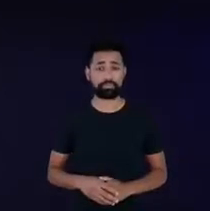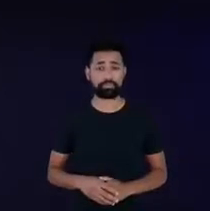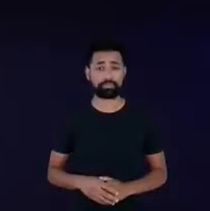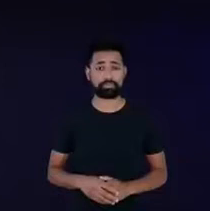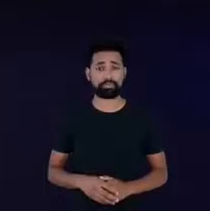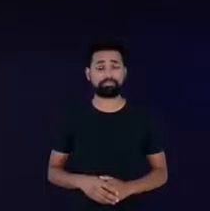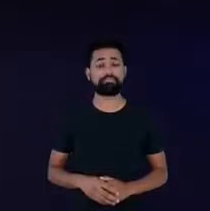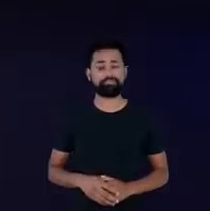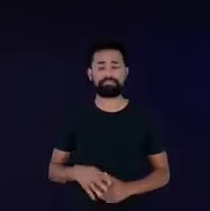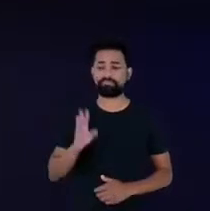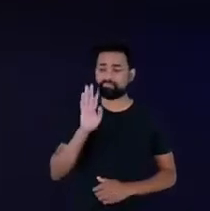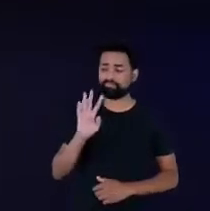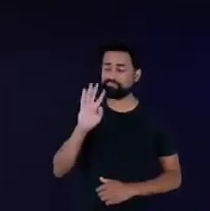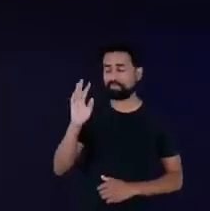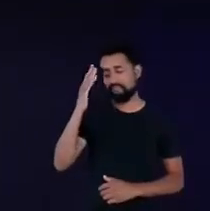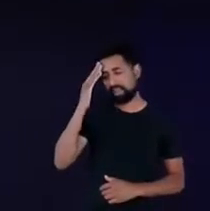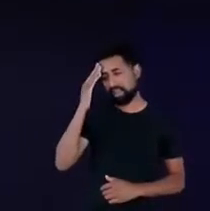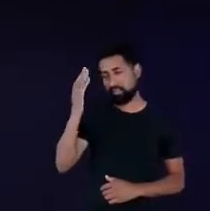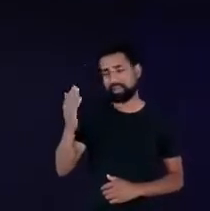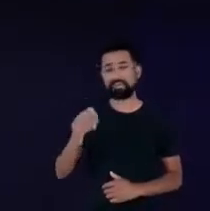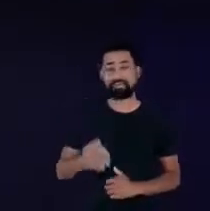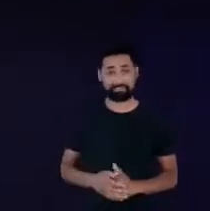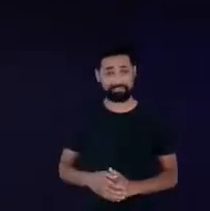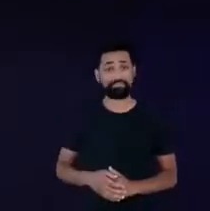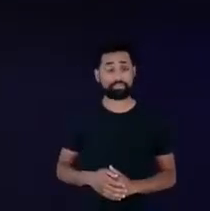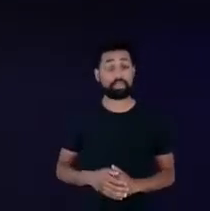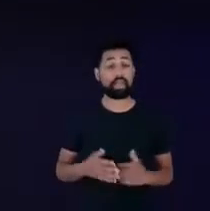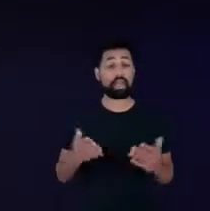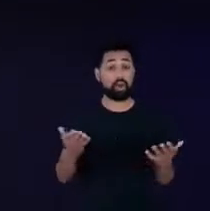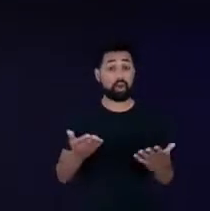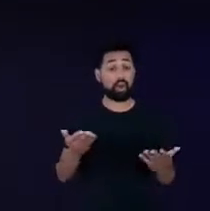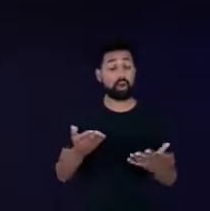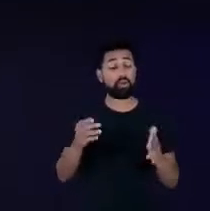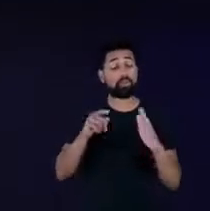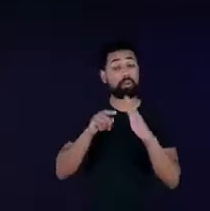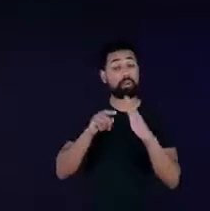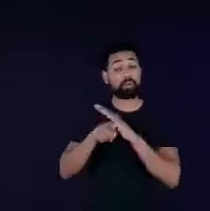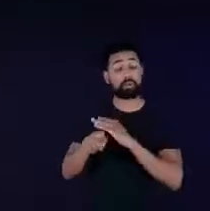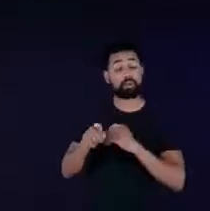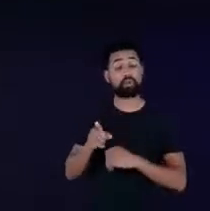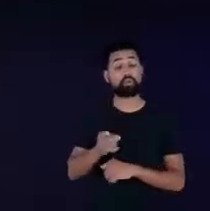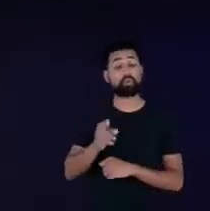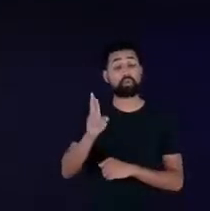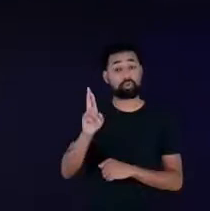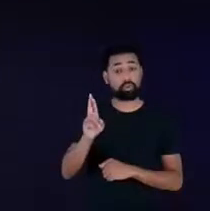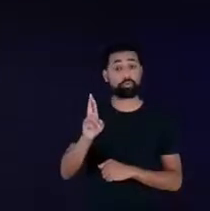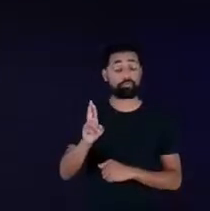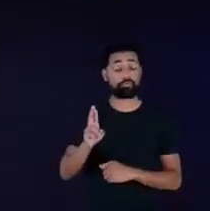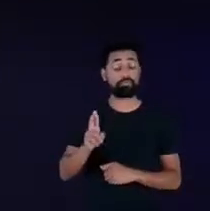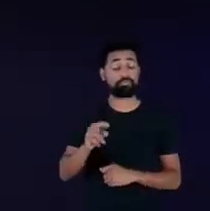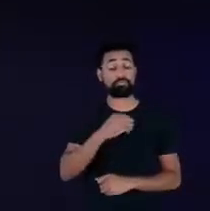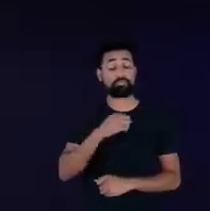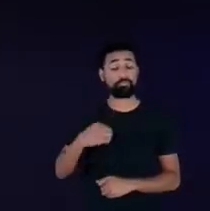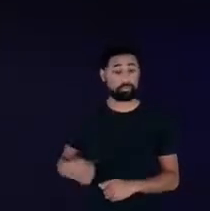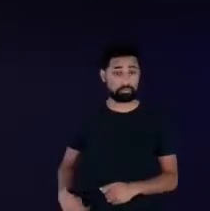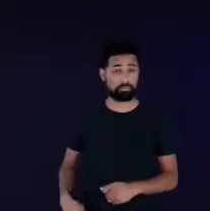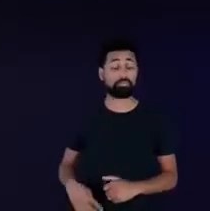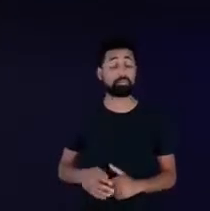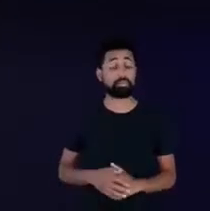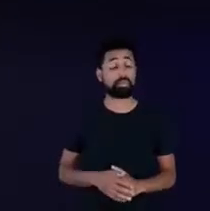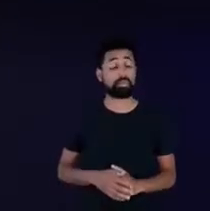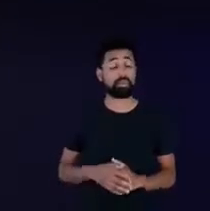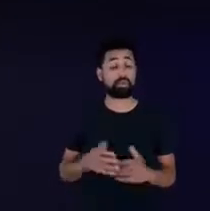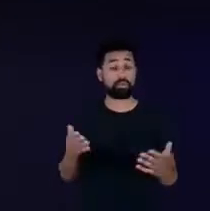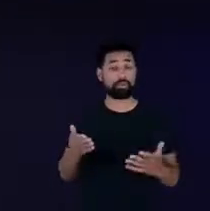Legal, obrigado mais uma vez. Ricardo, agora eu tenho uma pergunta para o Dr. Yu Jun, da SGID, que se juntou